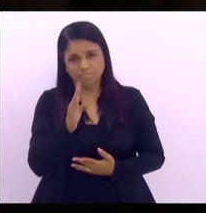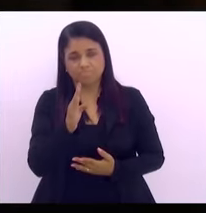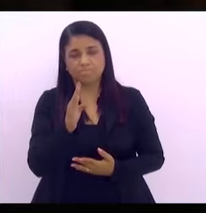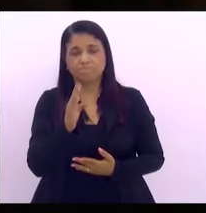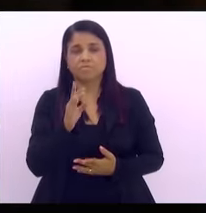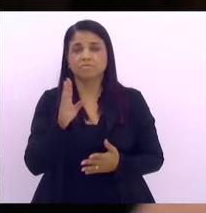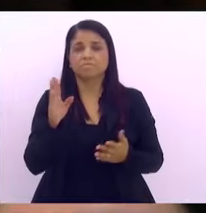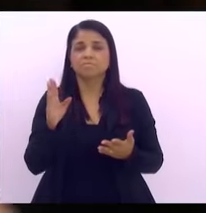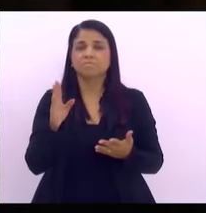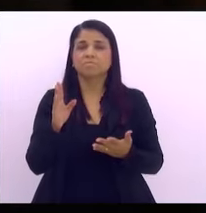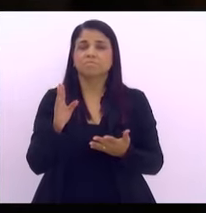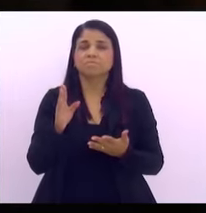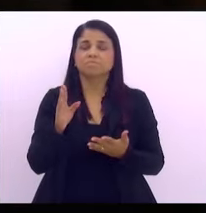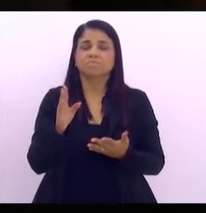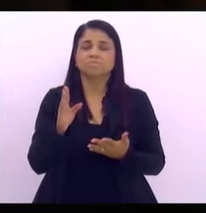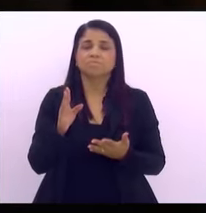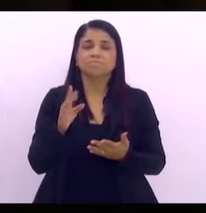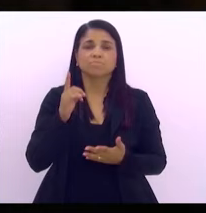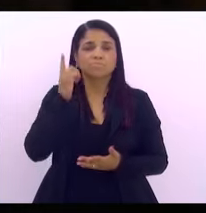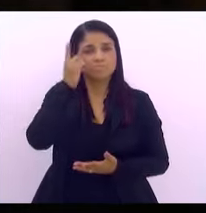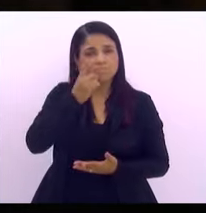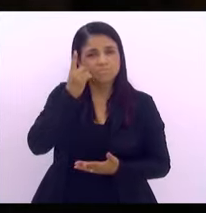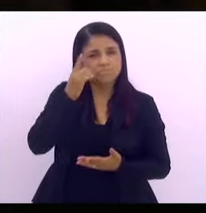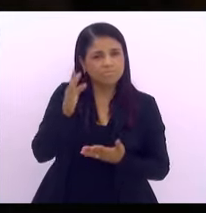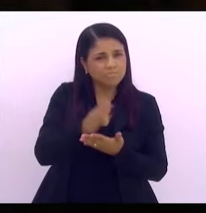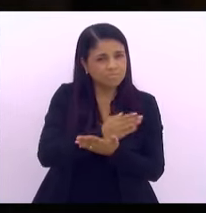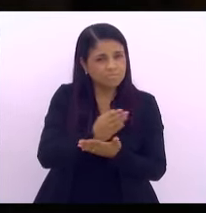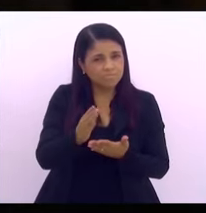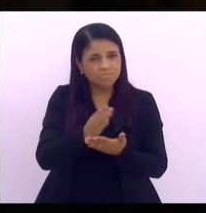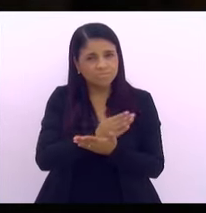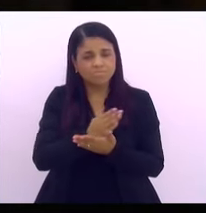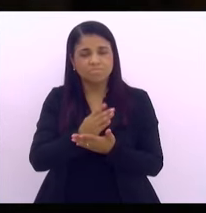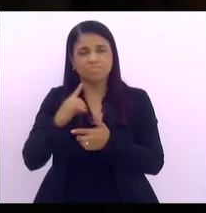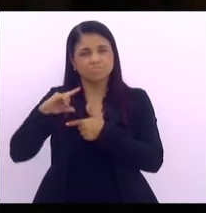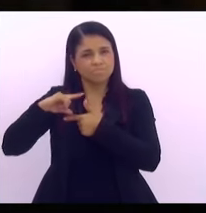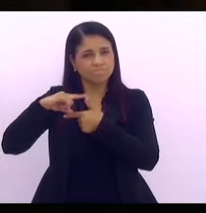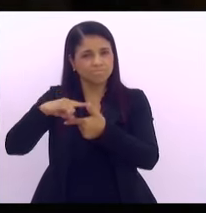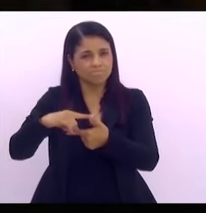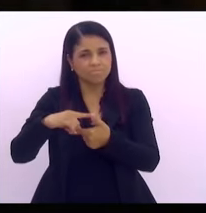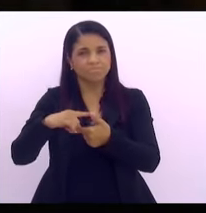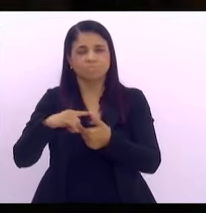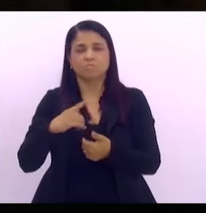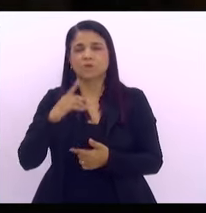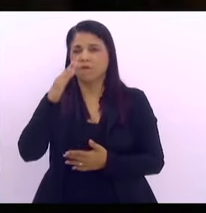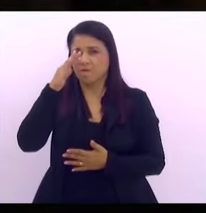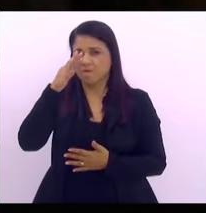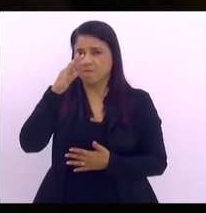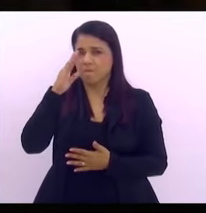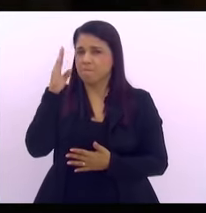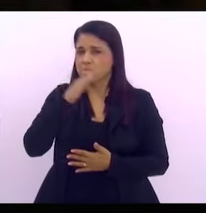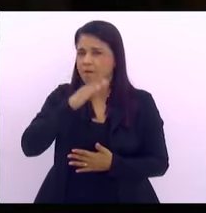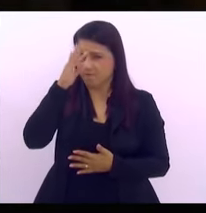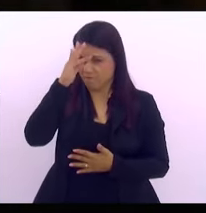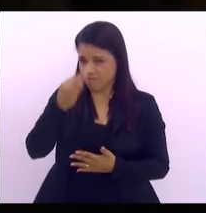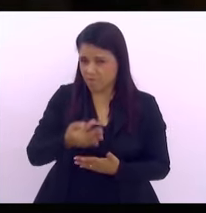Muitas vezes, alguns deputados mais conservadores, agindo de má fé, dizem que as